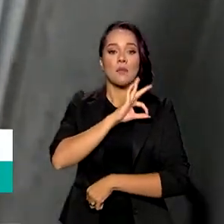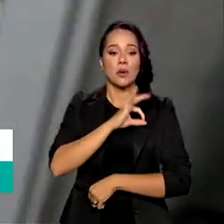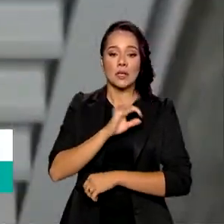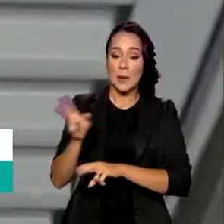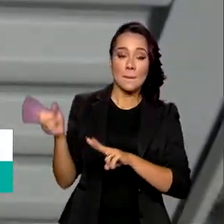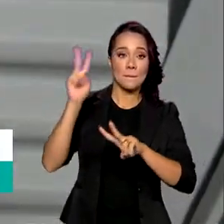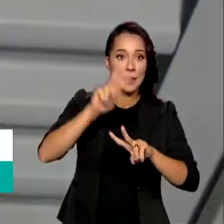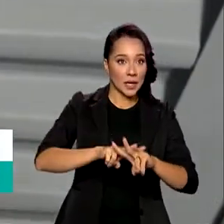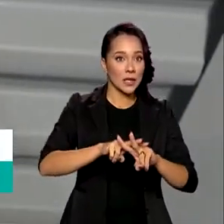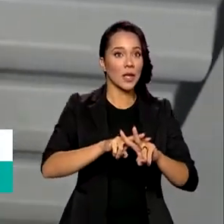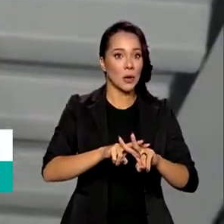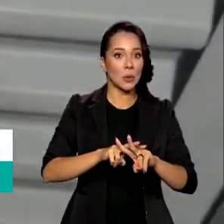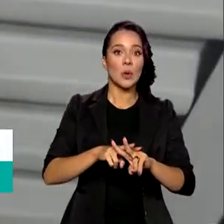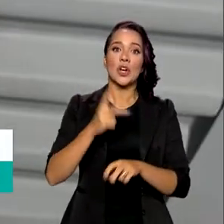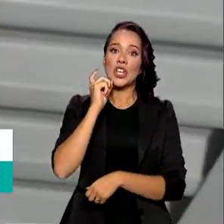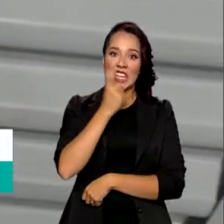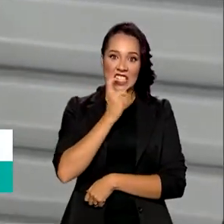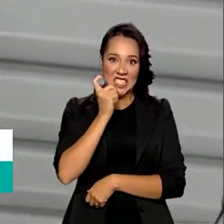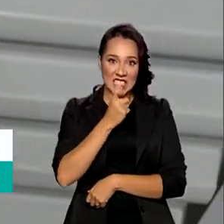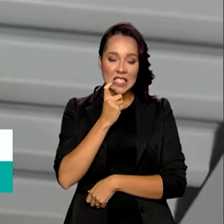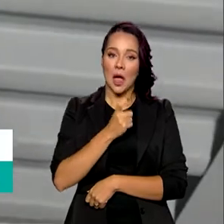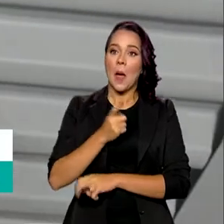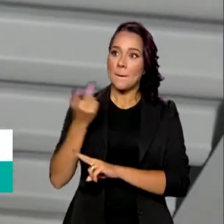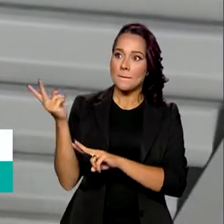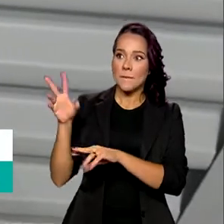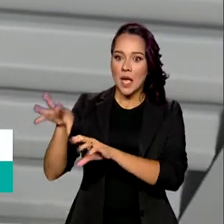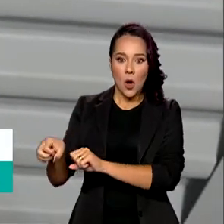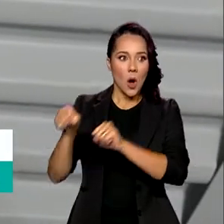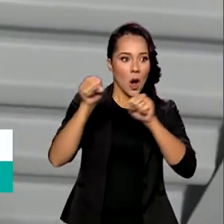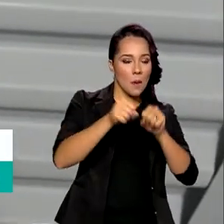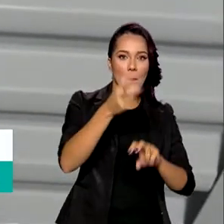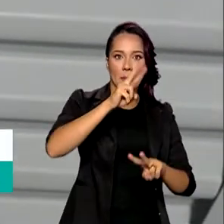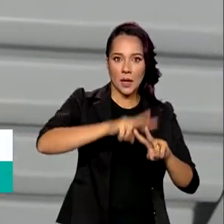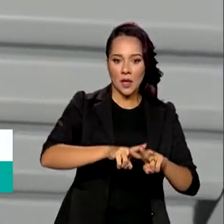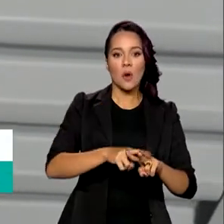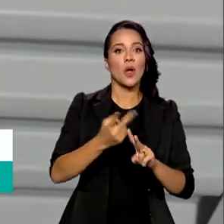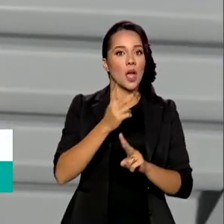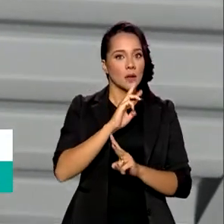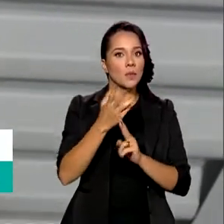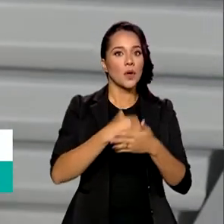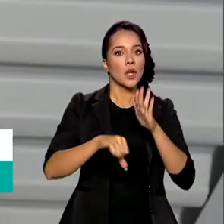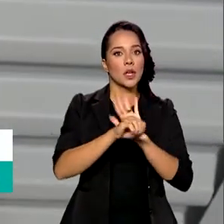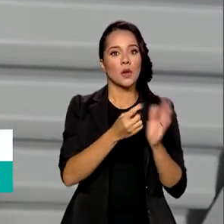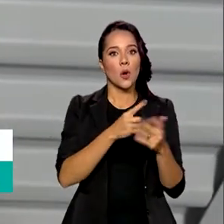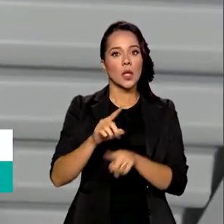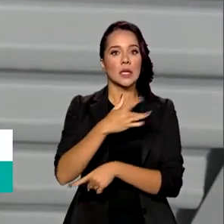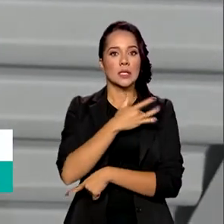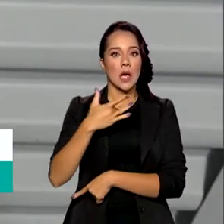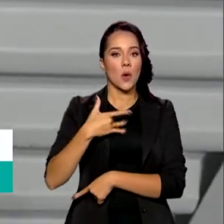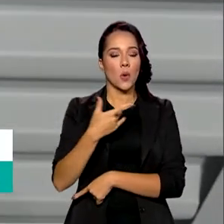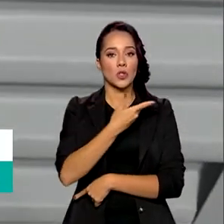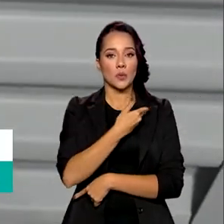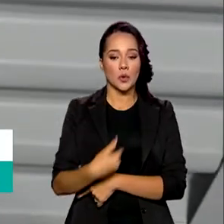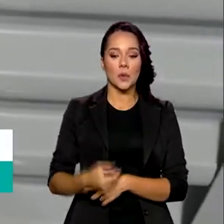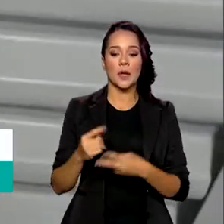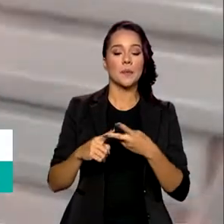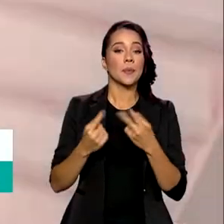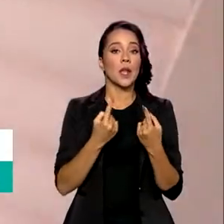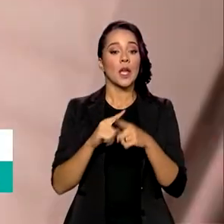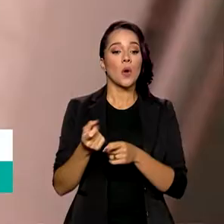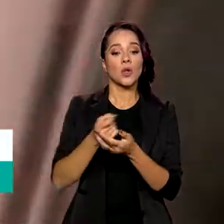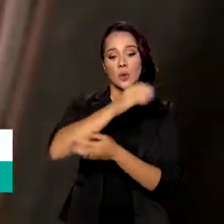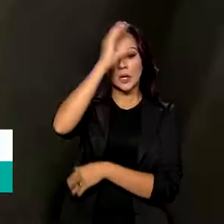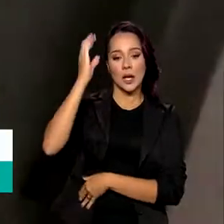prendeu esse esse dentista ele deve responder aí pelos crimes contra a saúde pública e crime contra as relações